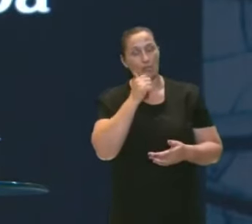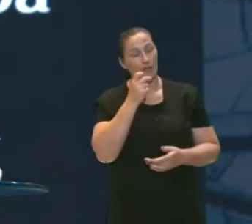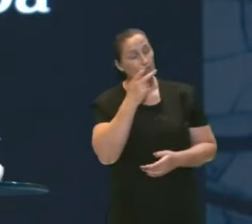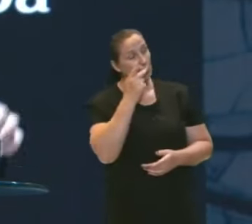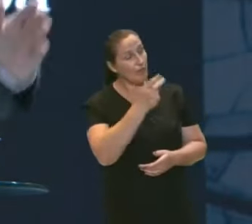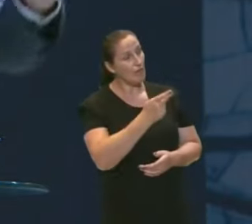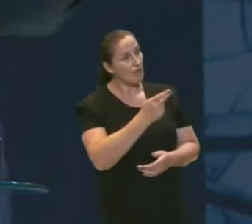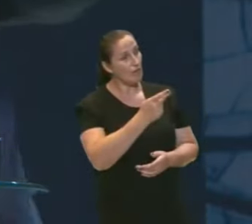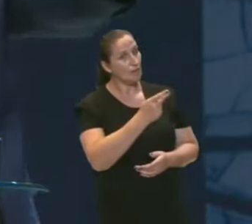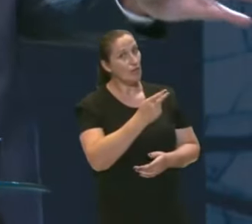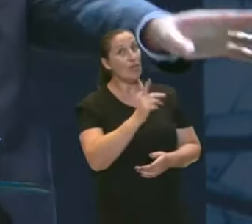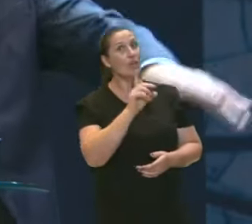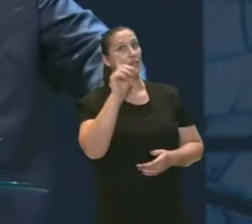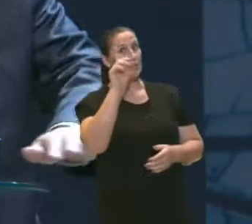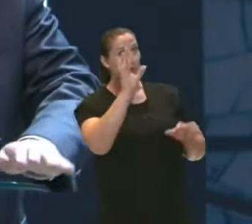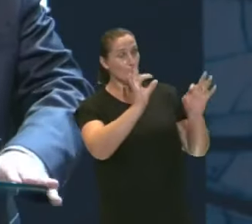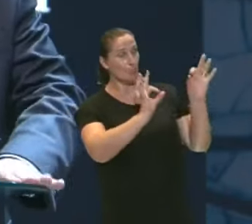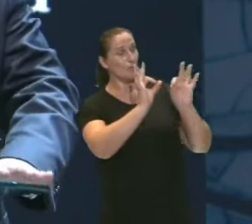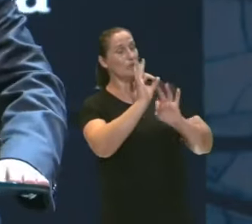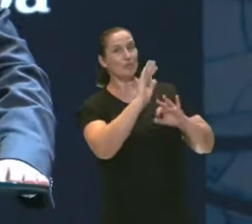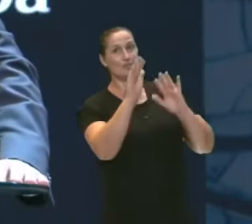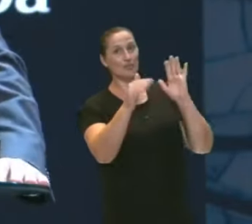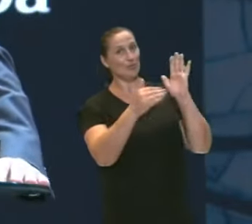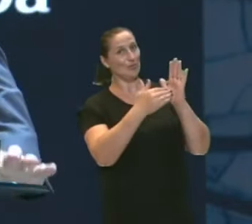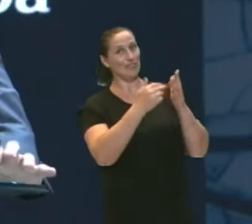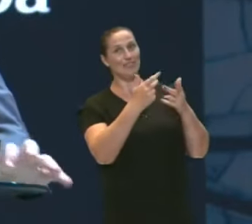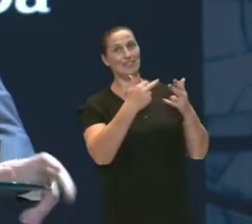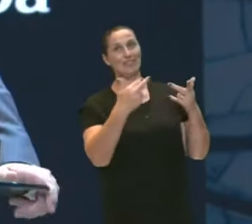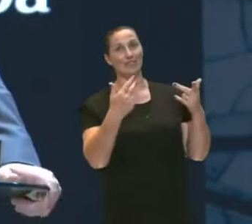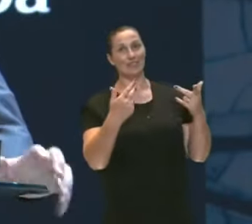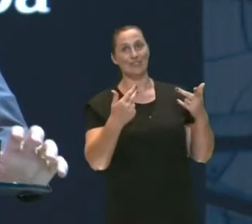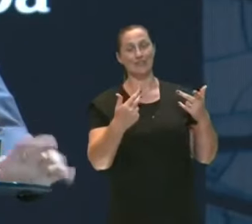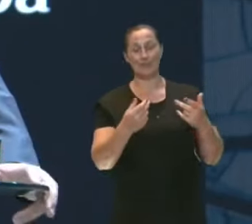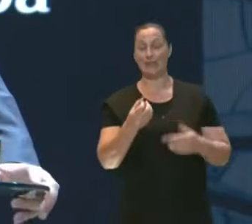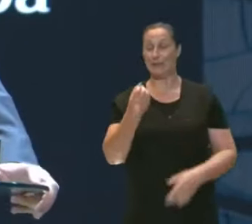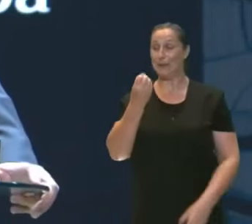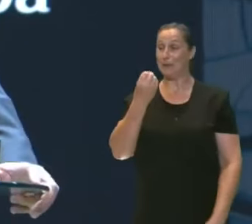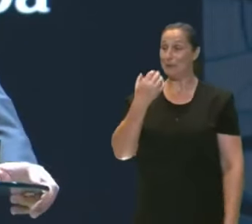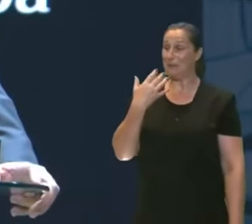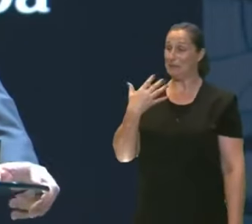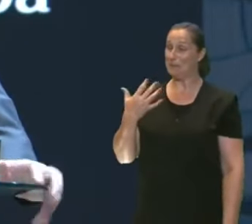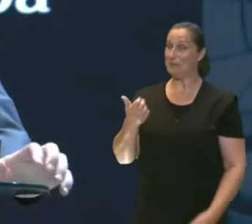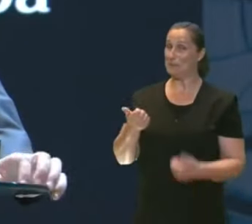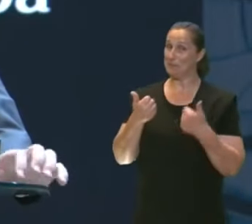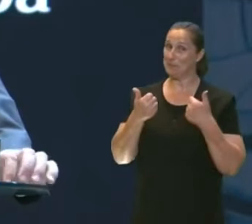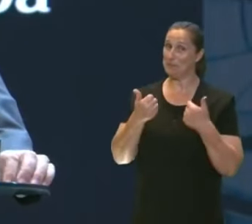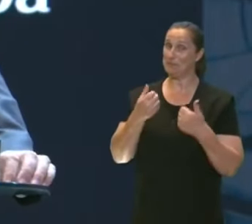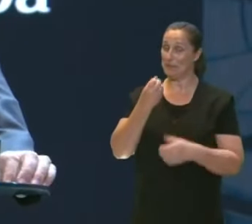assim: olha, Deus tem propósito em todas as coisas. Eu falei: tá bom.